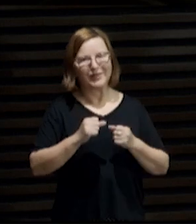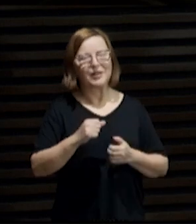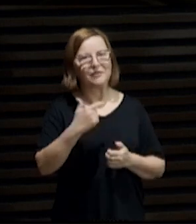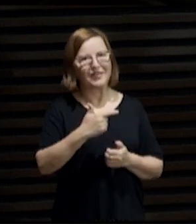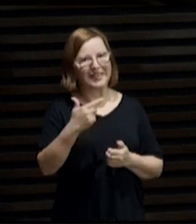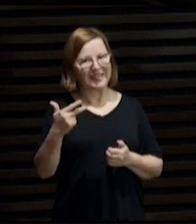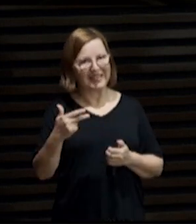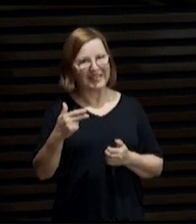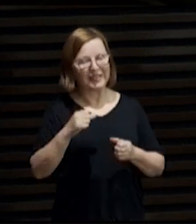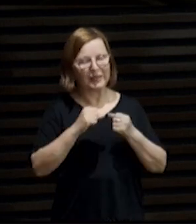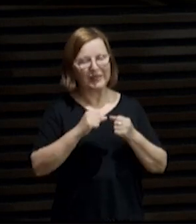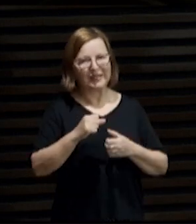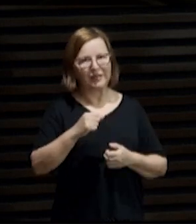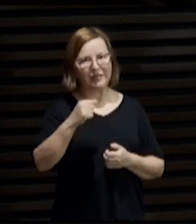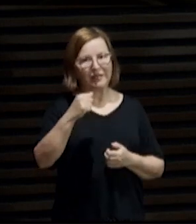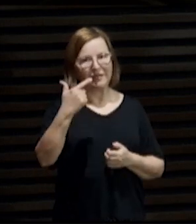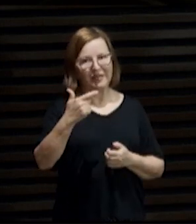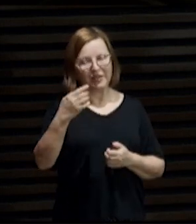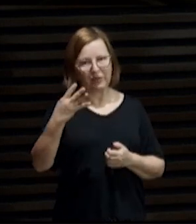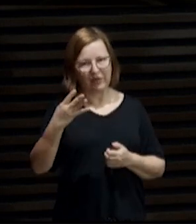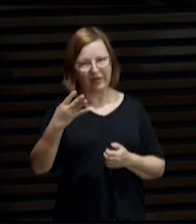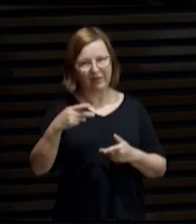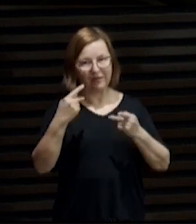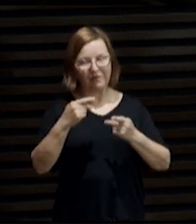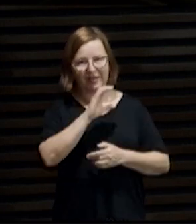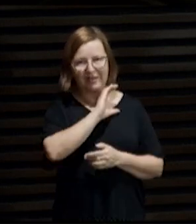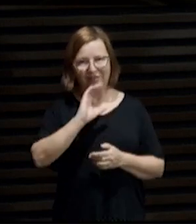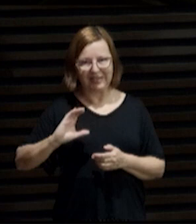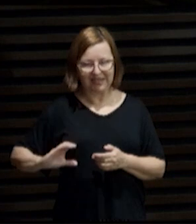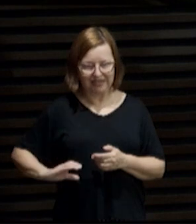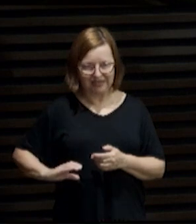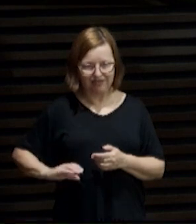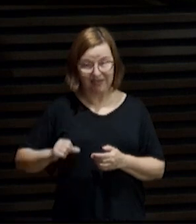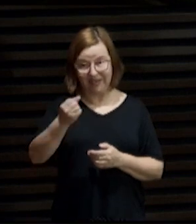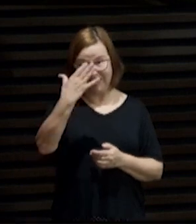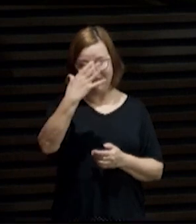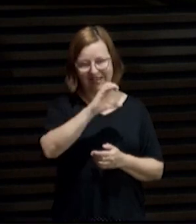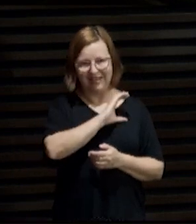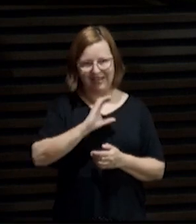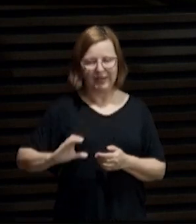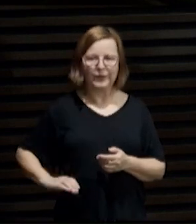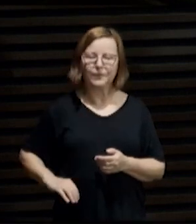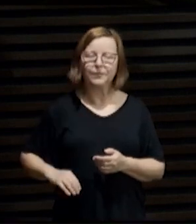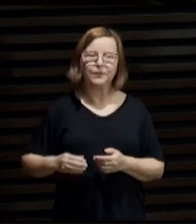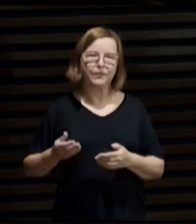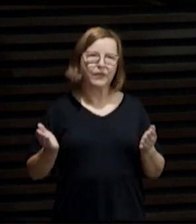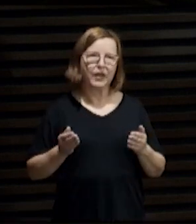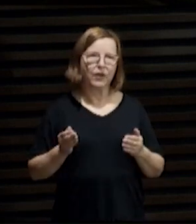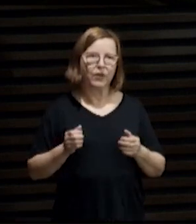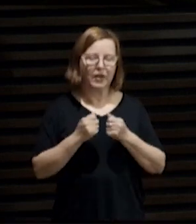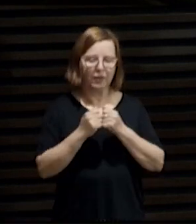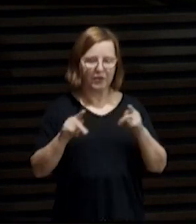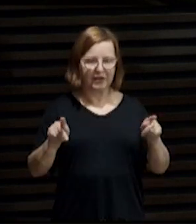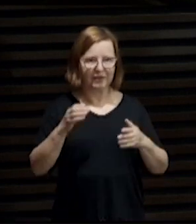Então não é só um homem aqui. É Cristo que está sendo revelado. Abra, por favor, Apocalipse